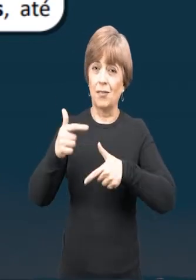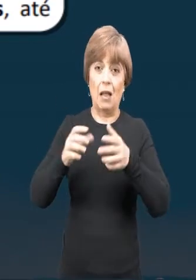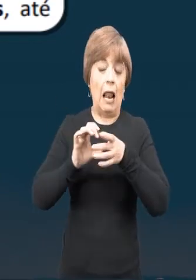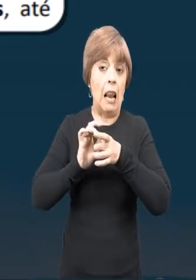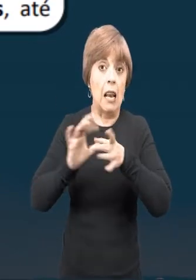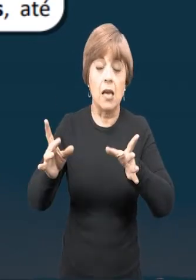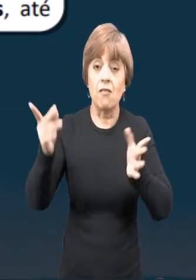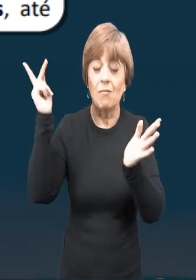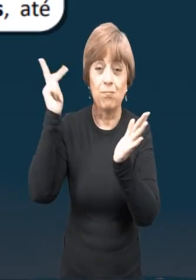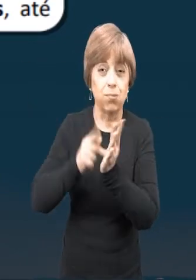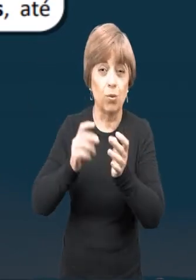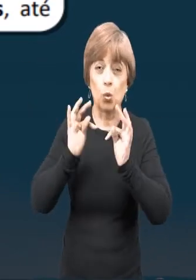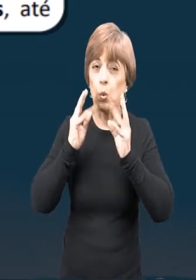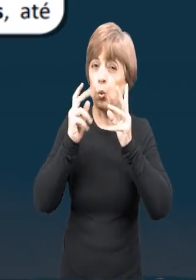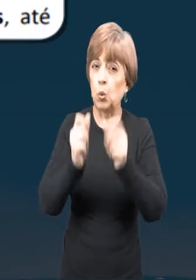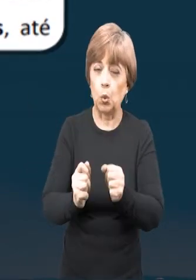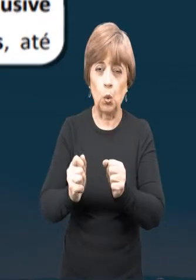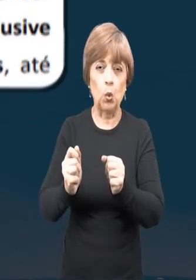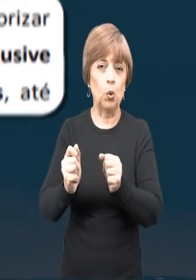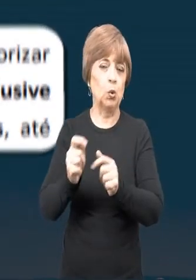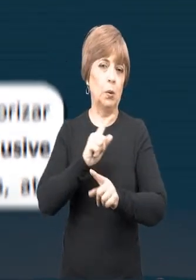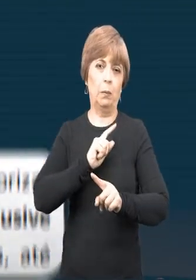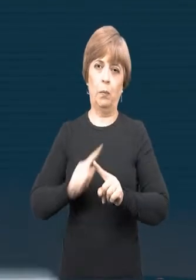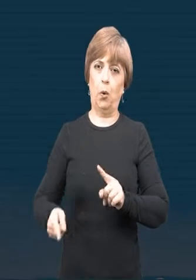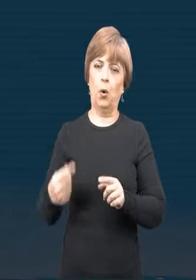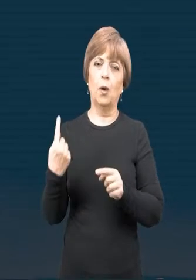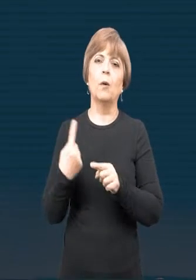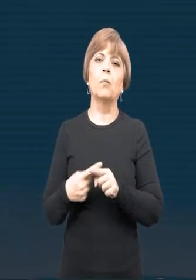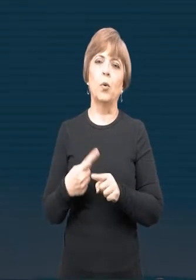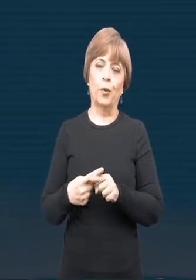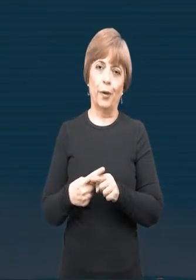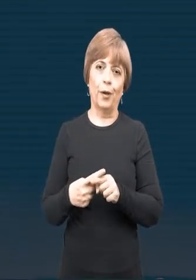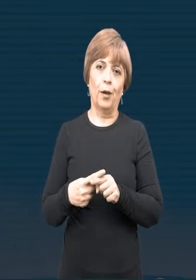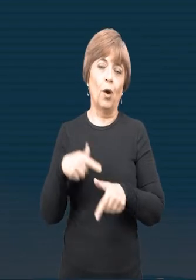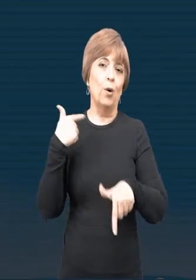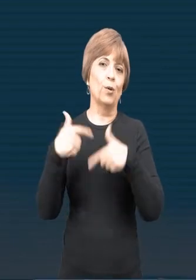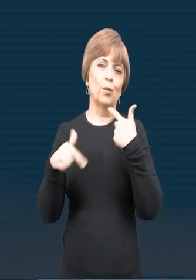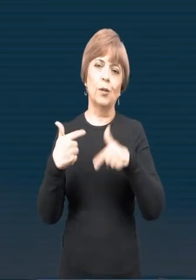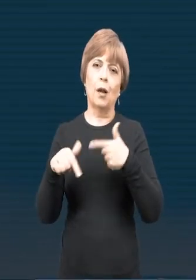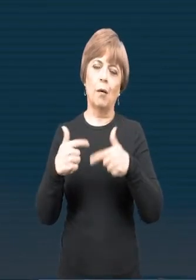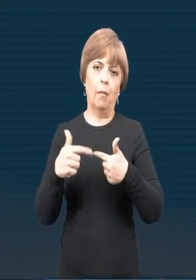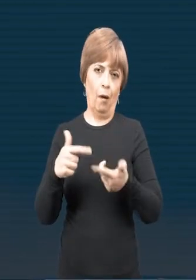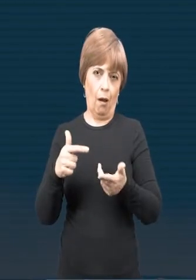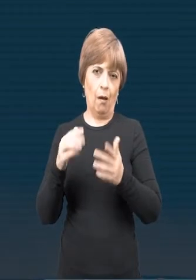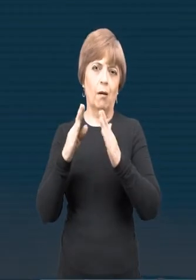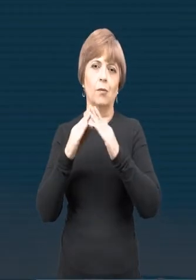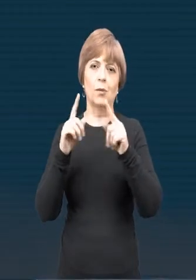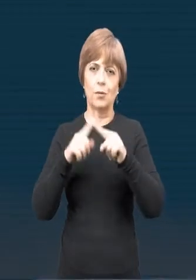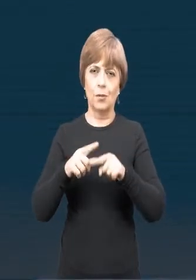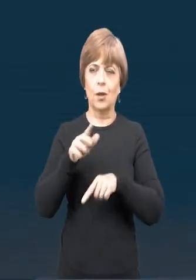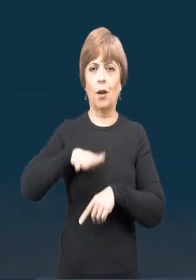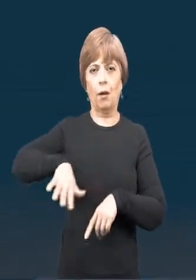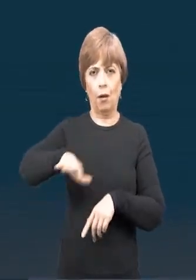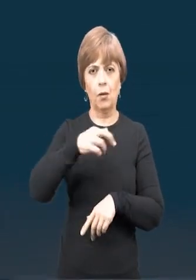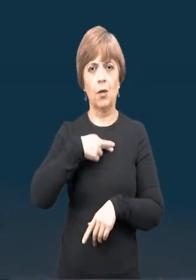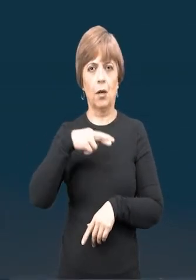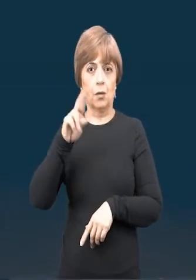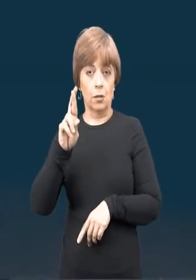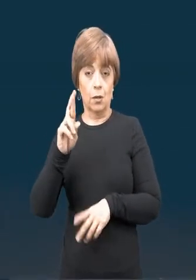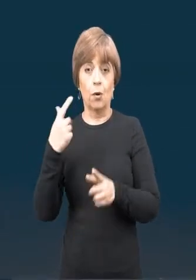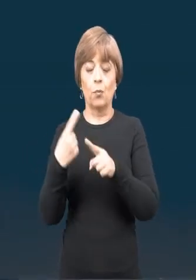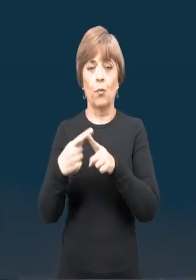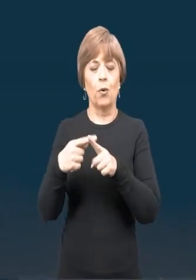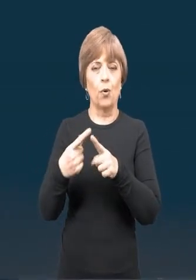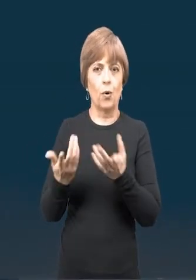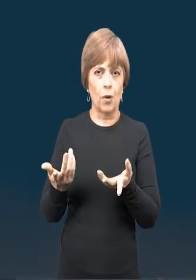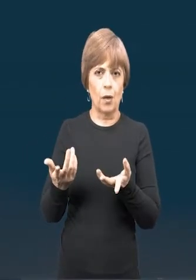em especial, naquele momento, as atividades religiosas, porque houve uma autorização para que elas voltassem a funcionar a